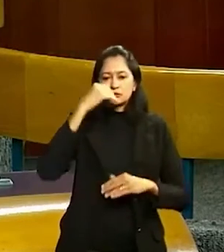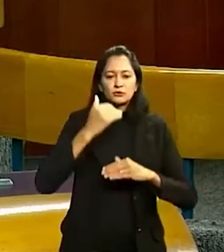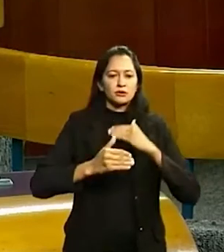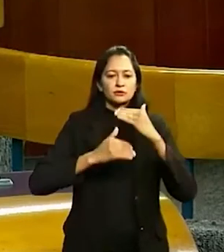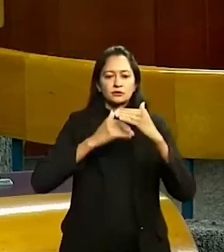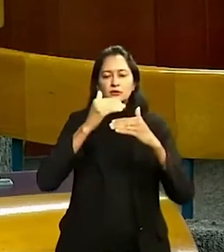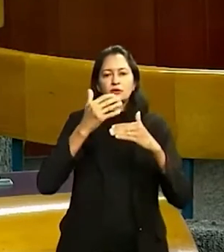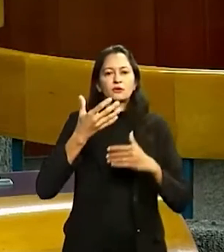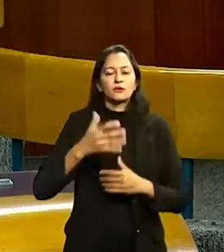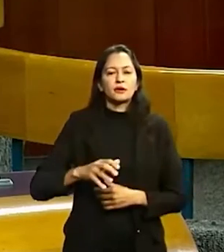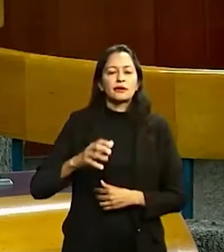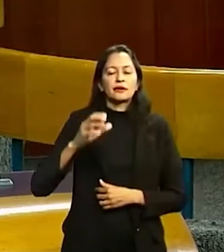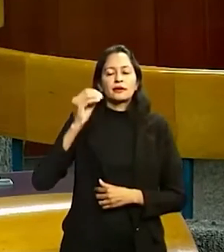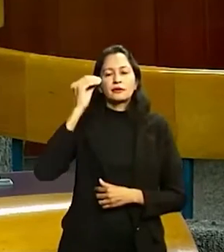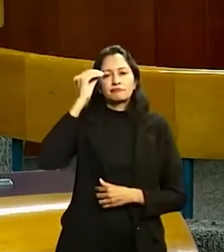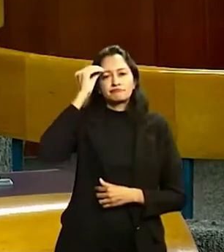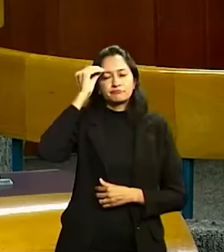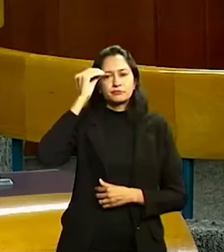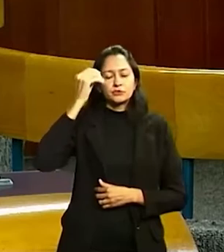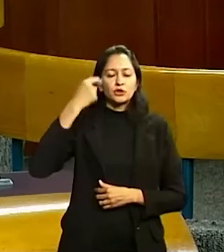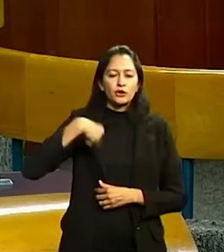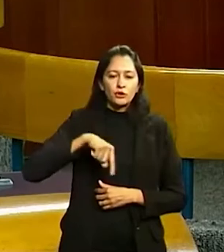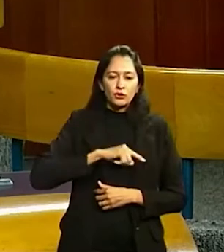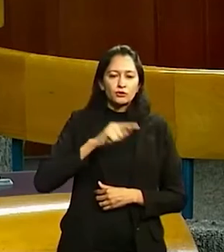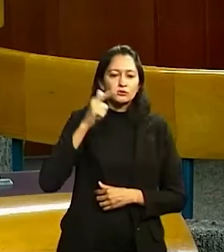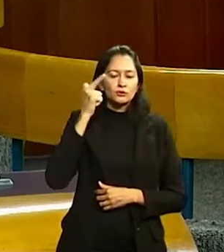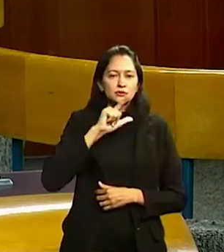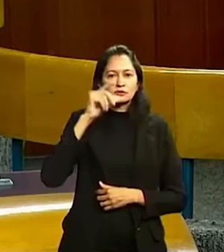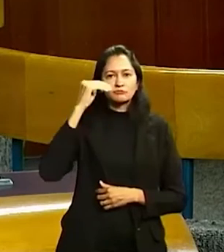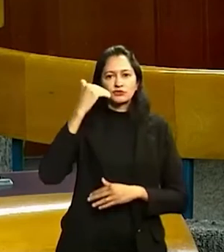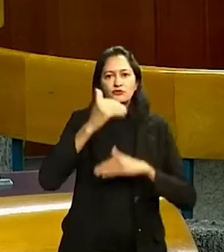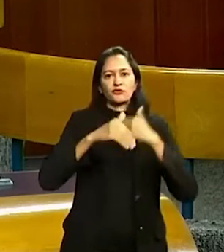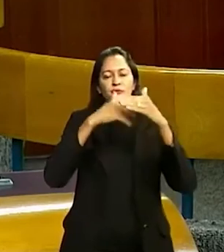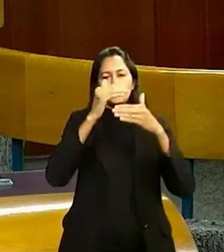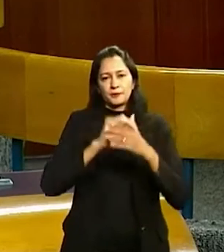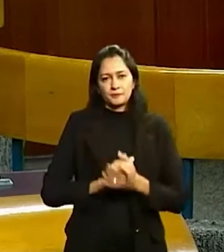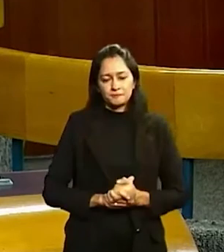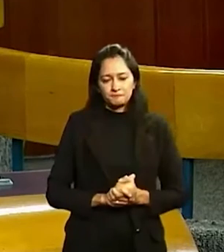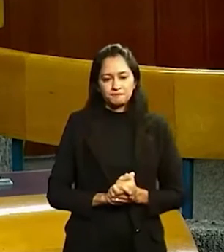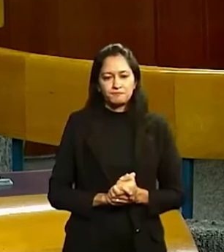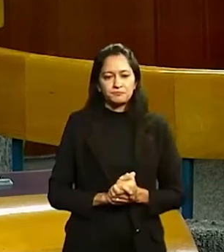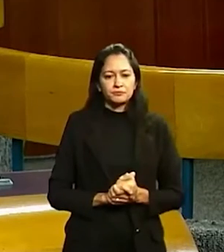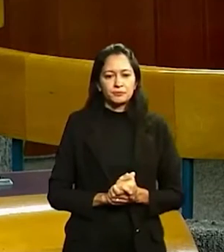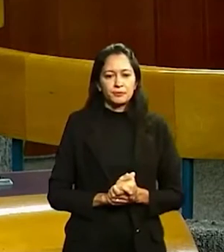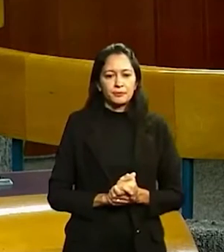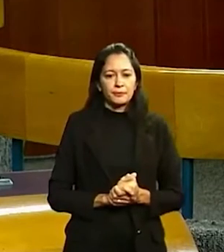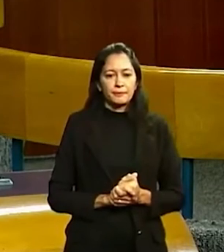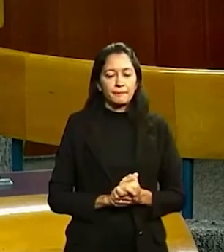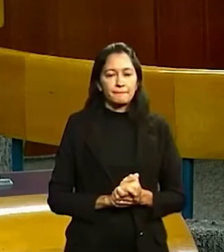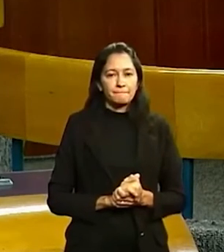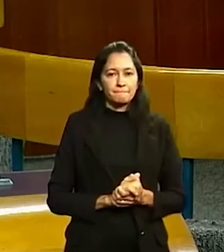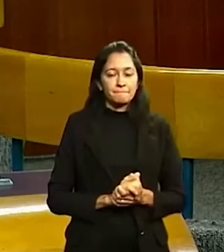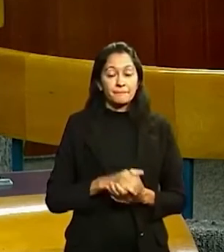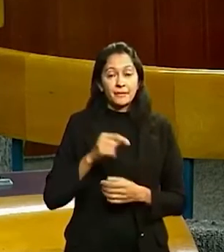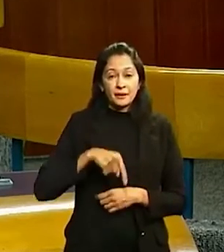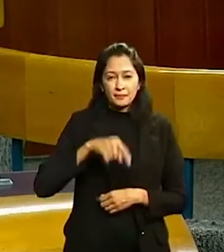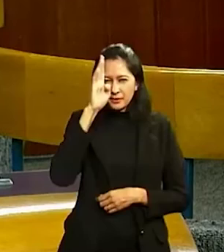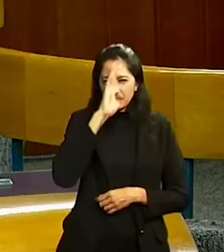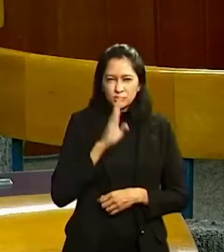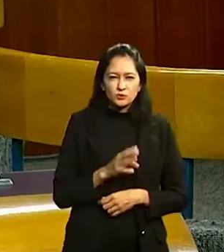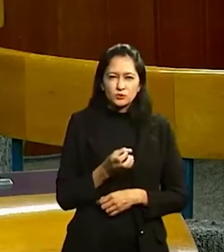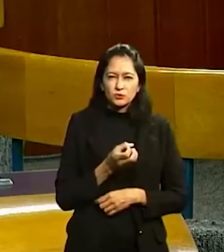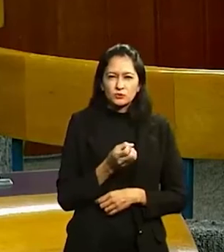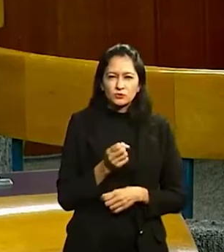quer construir este país pela porta da frente. Só servimos a esse país durante